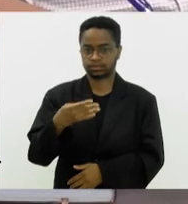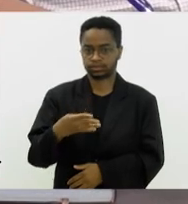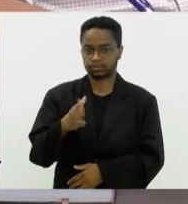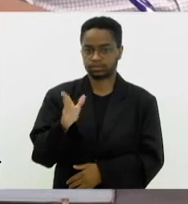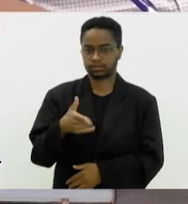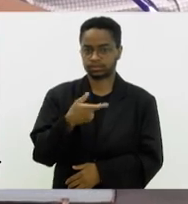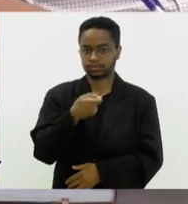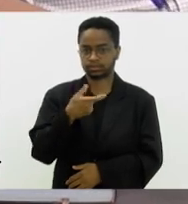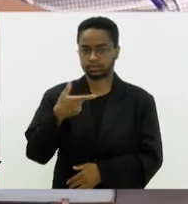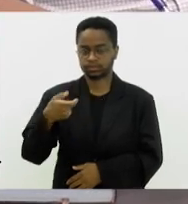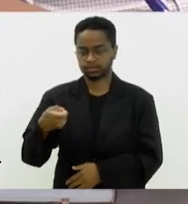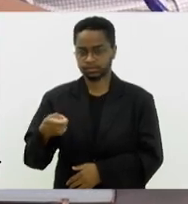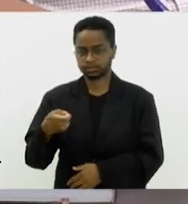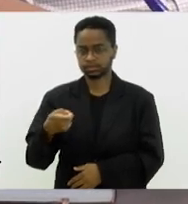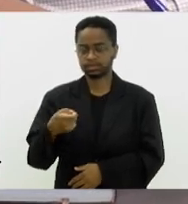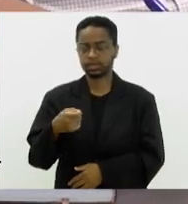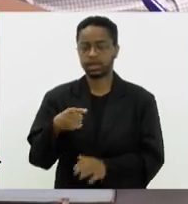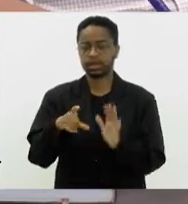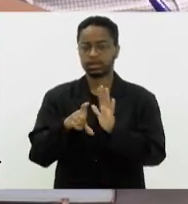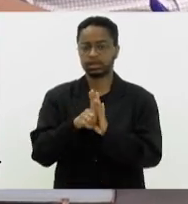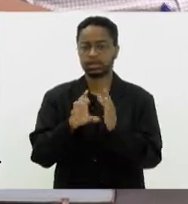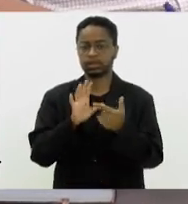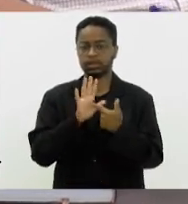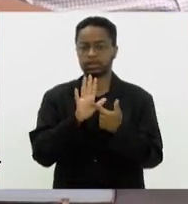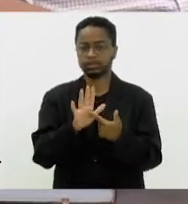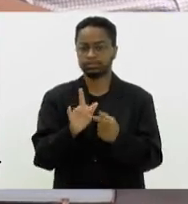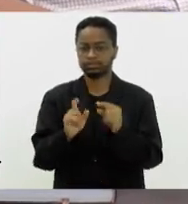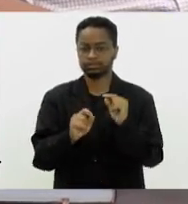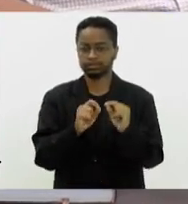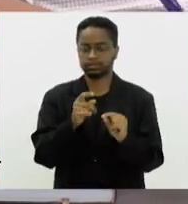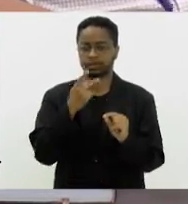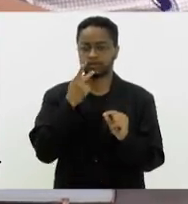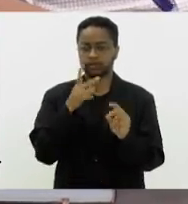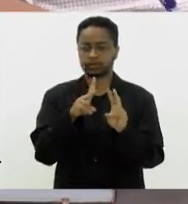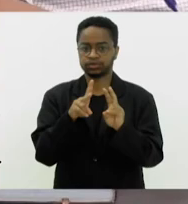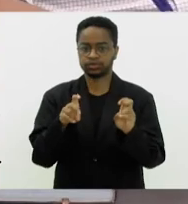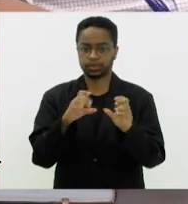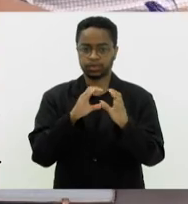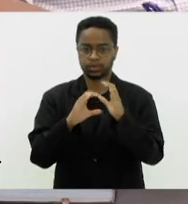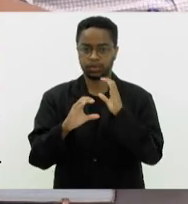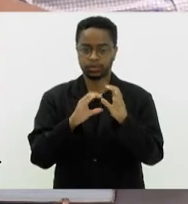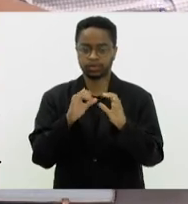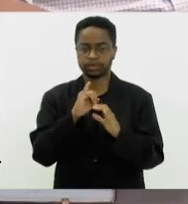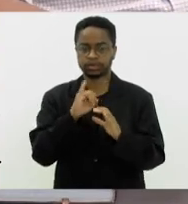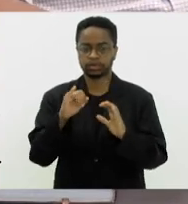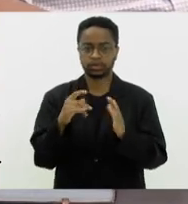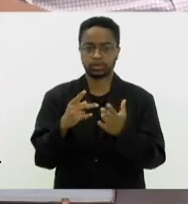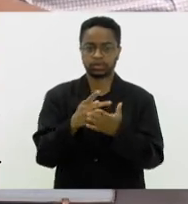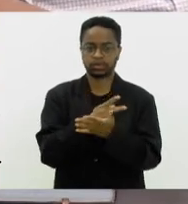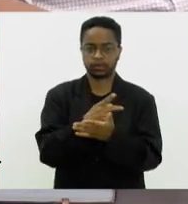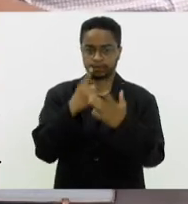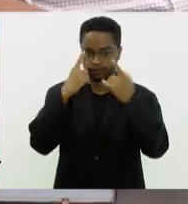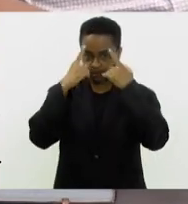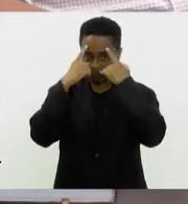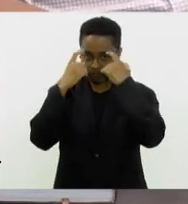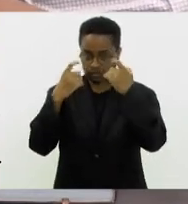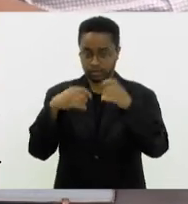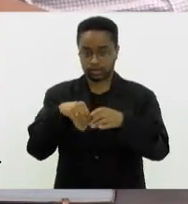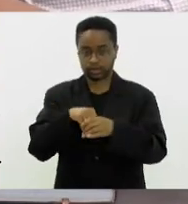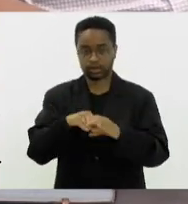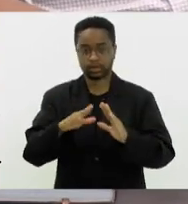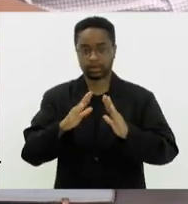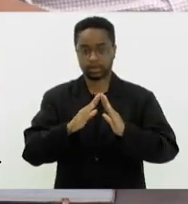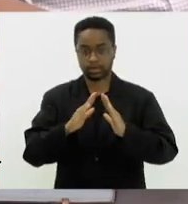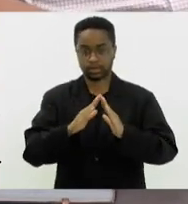2020, essa lei diz o seguinte: dispõe sobre a comunicação de ocorrências ou de indícios de violência doméstica e familiar